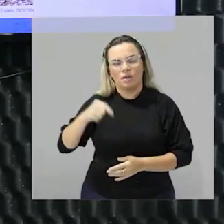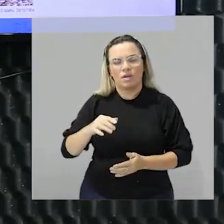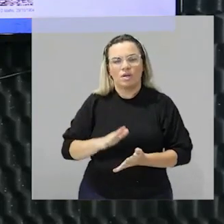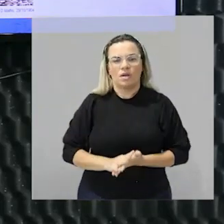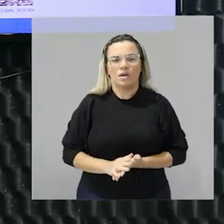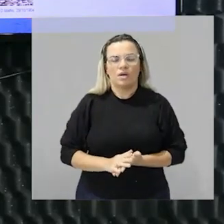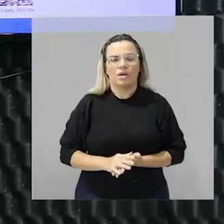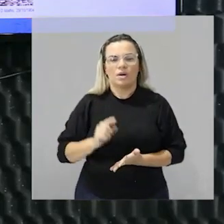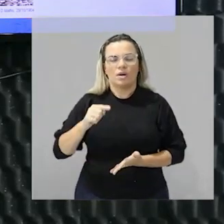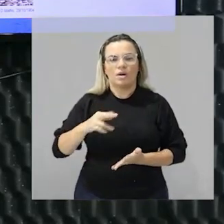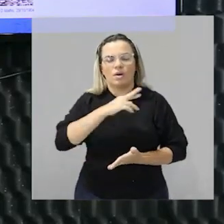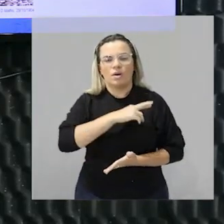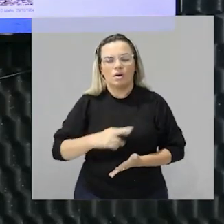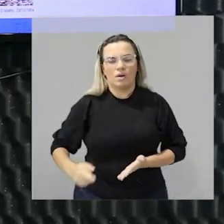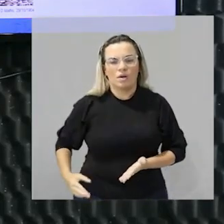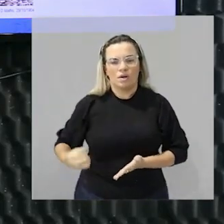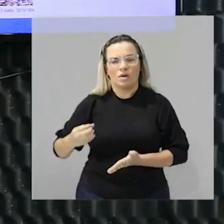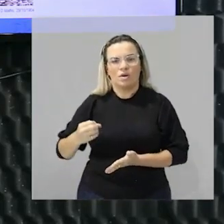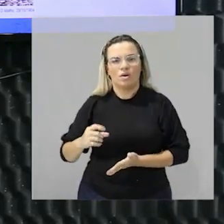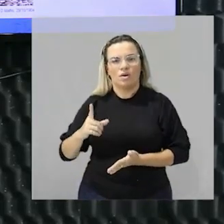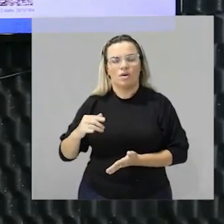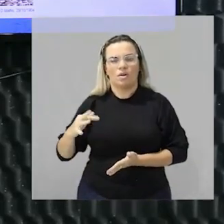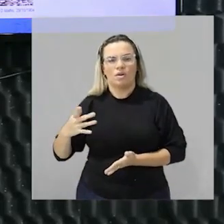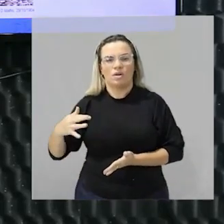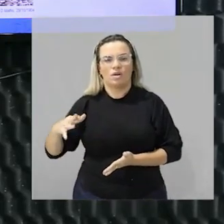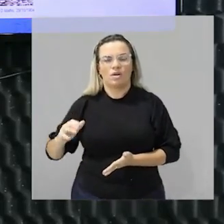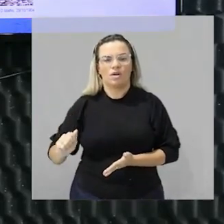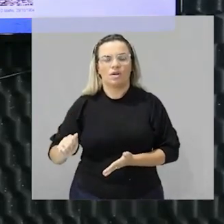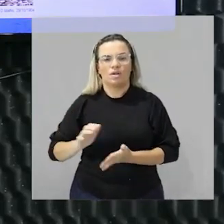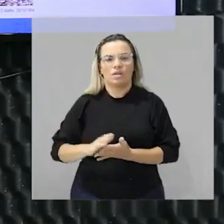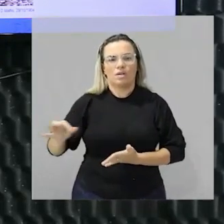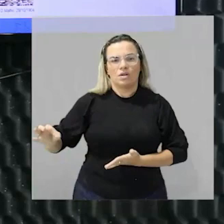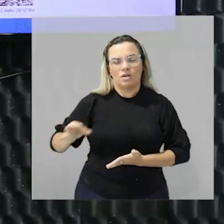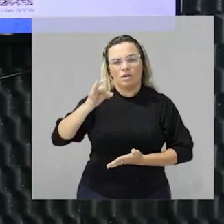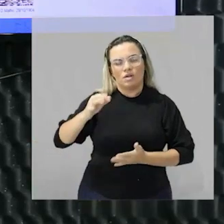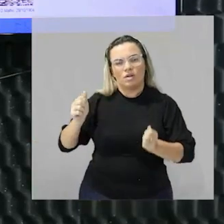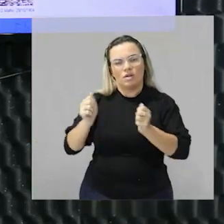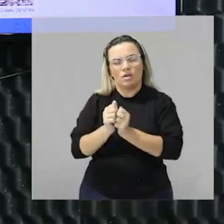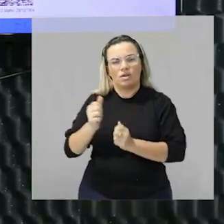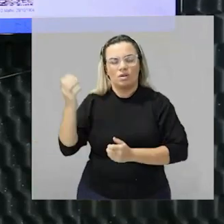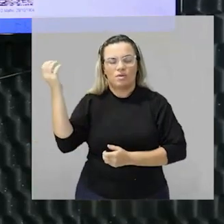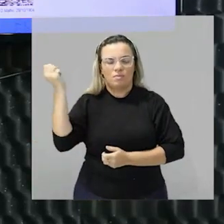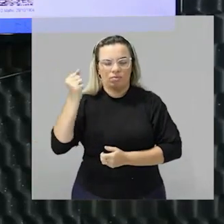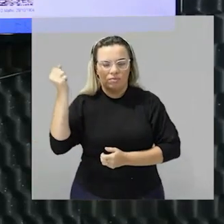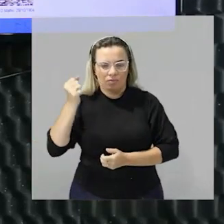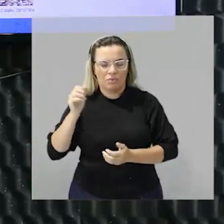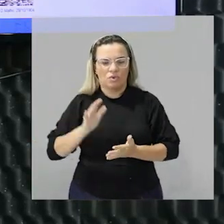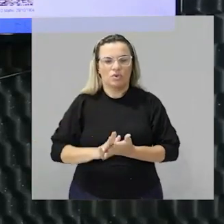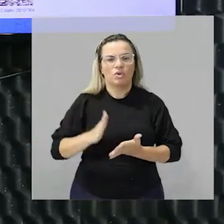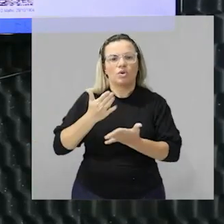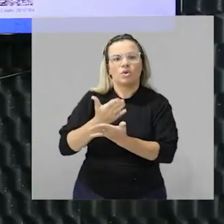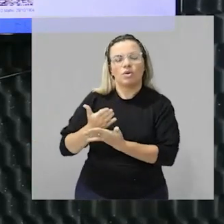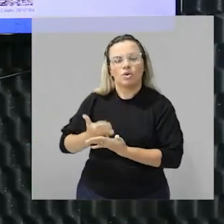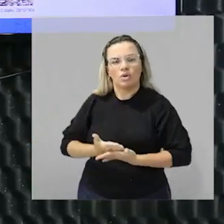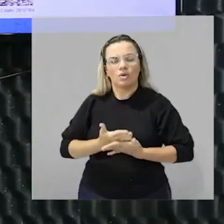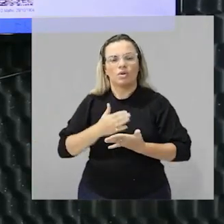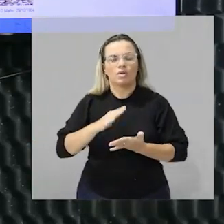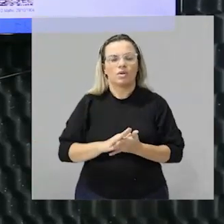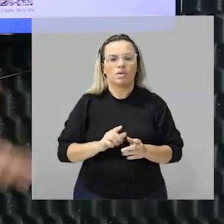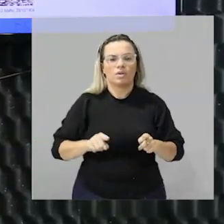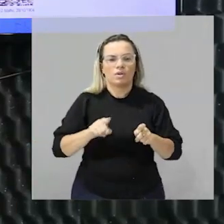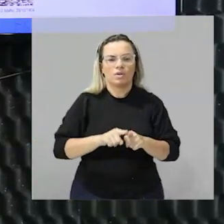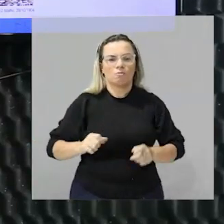oligárquica, né? A república do café com leite, ou do café, como prefere alguns outros estudiosos, a república